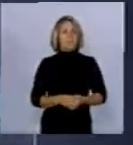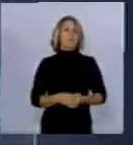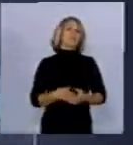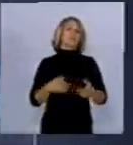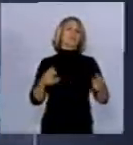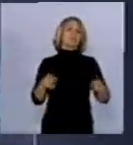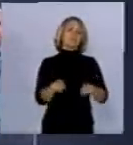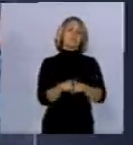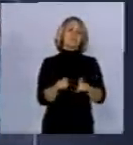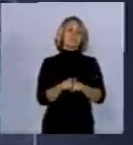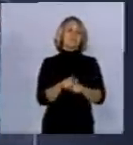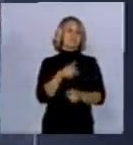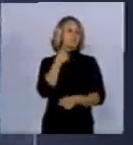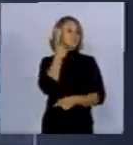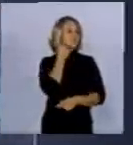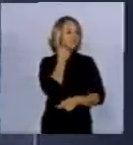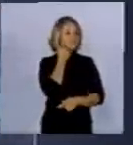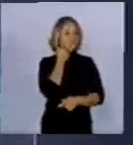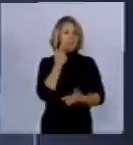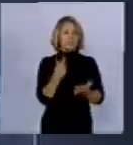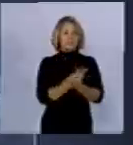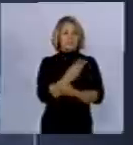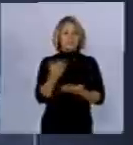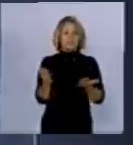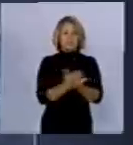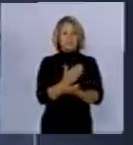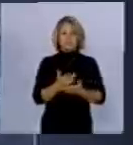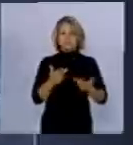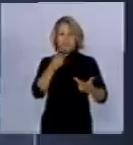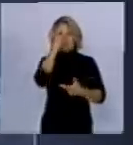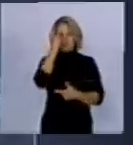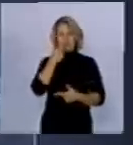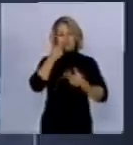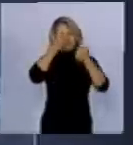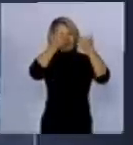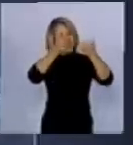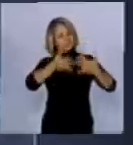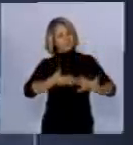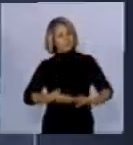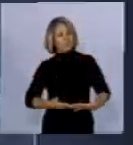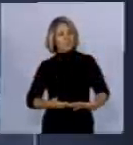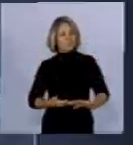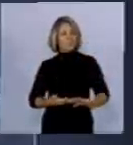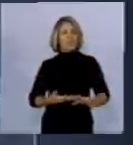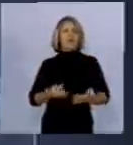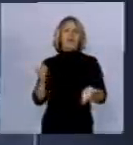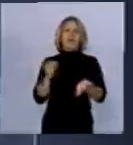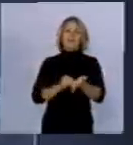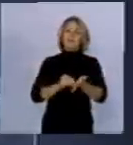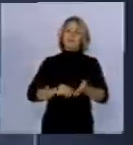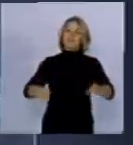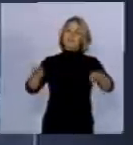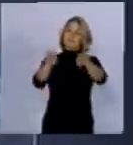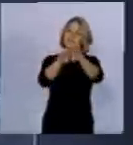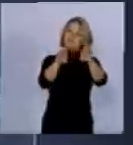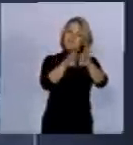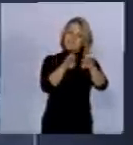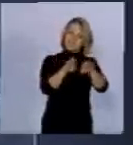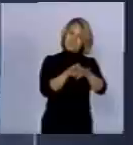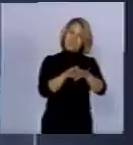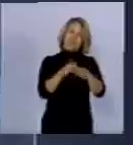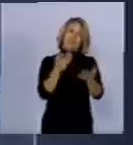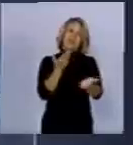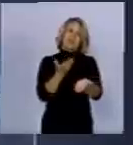até intuitivo e se pode depreender da maioria das falas aqui o desequilíbrio concorrencial leva um engessamento do mercado